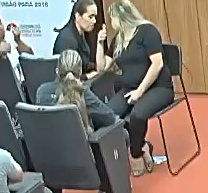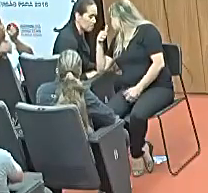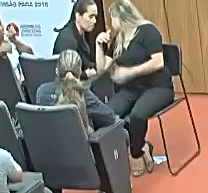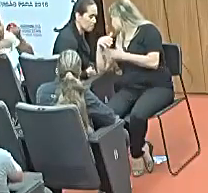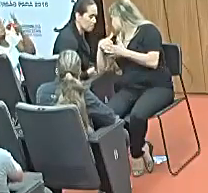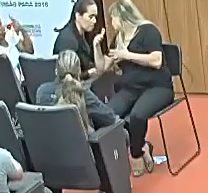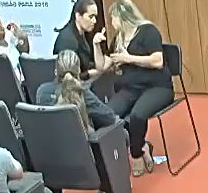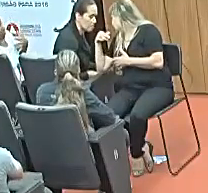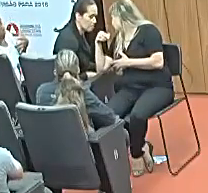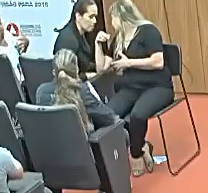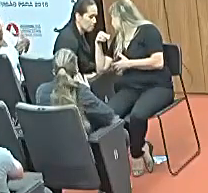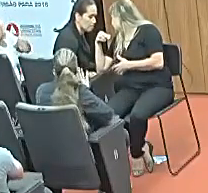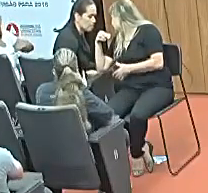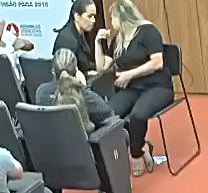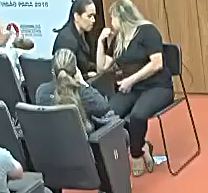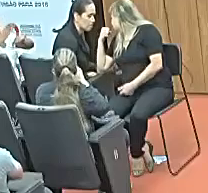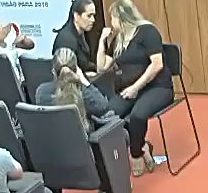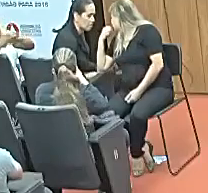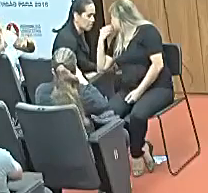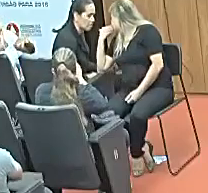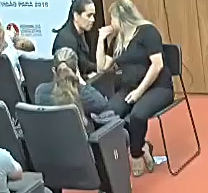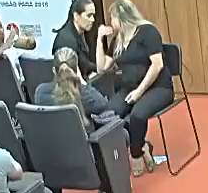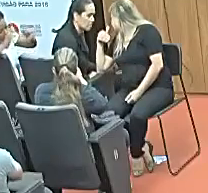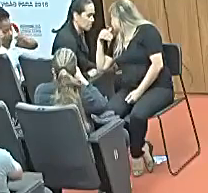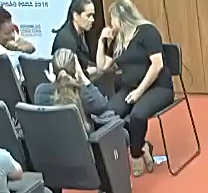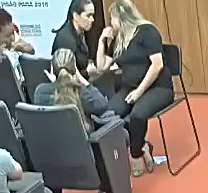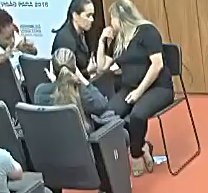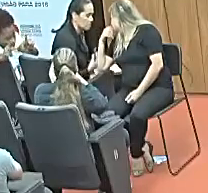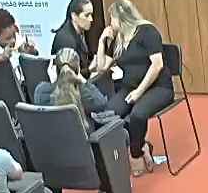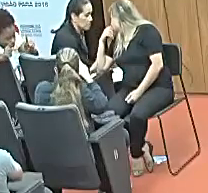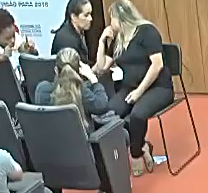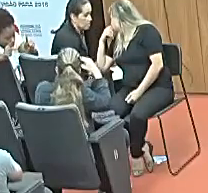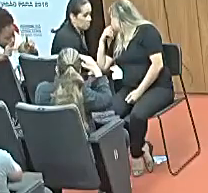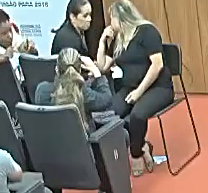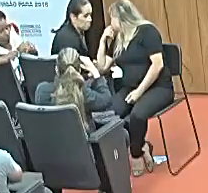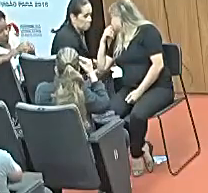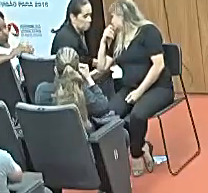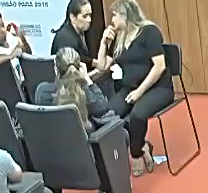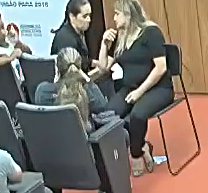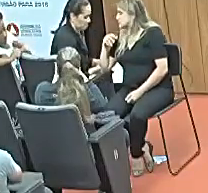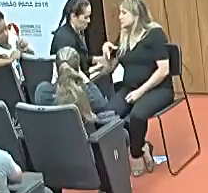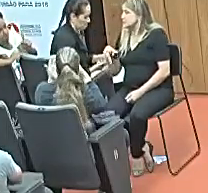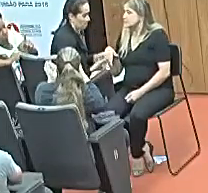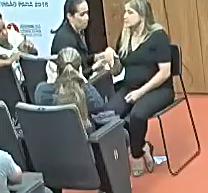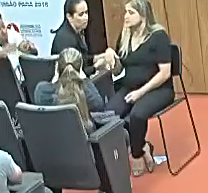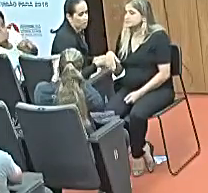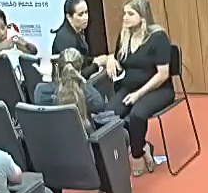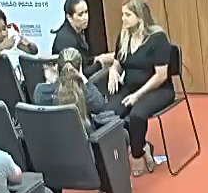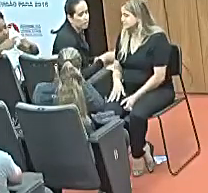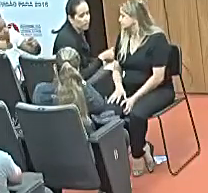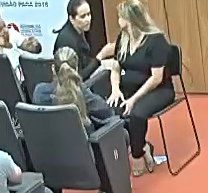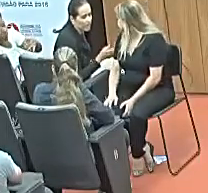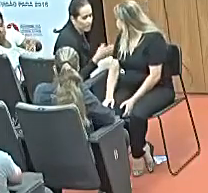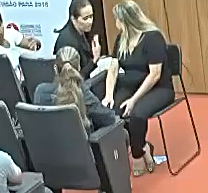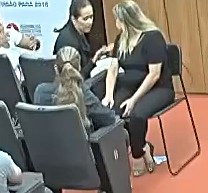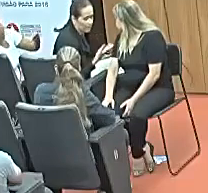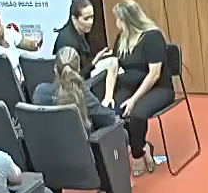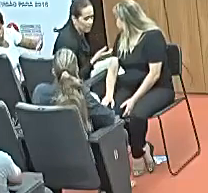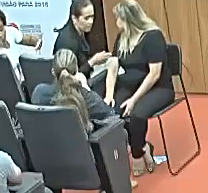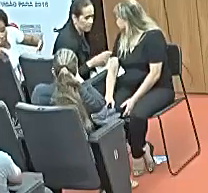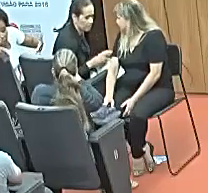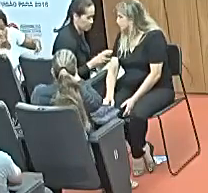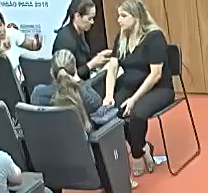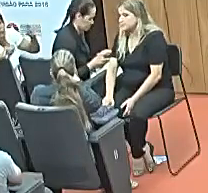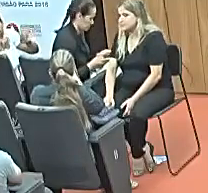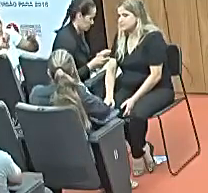para o estado e uma melhor nossas costas escreva para as crianças e adolescentes porque não tem que ficar dando voltas e voltas e vai